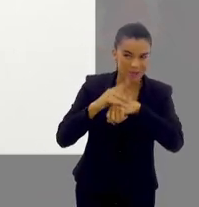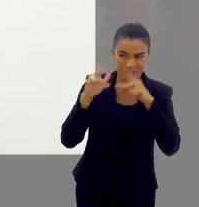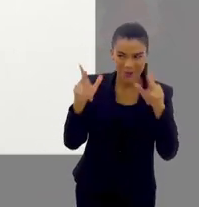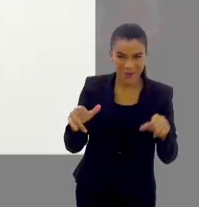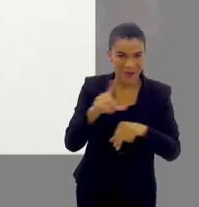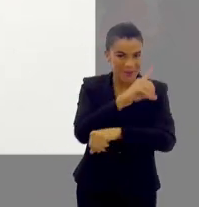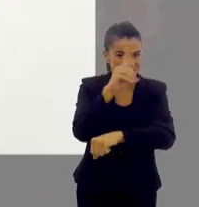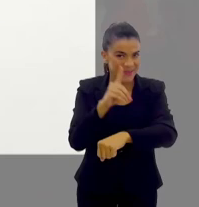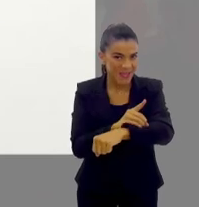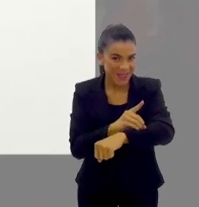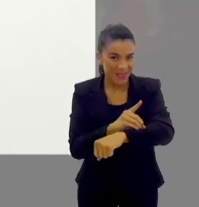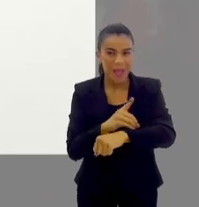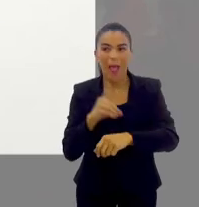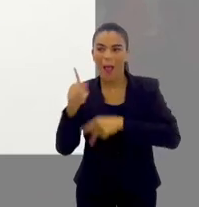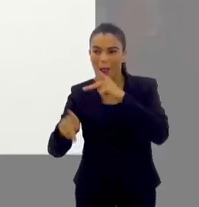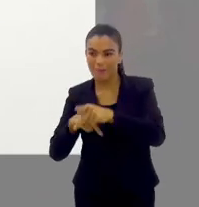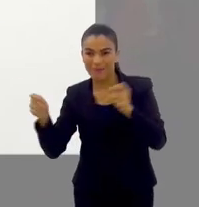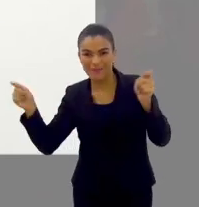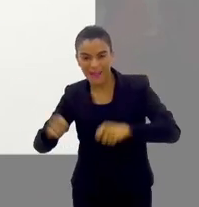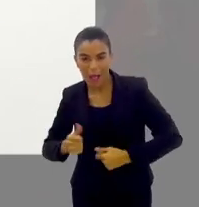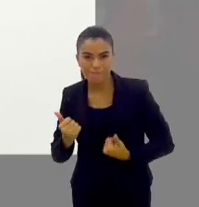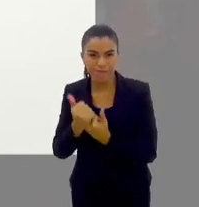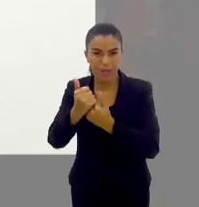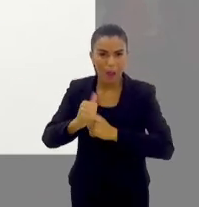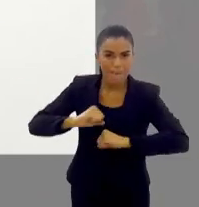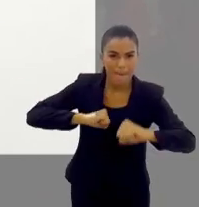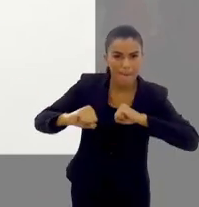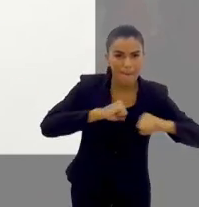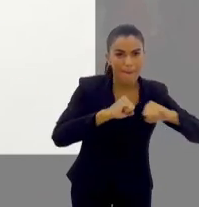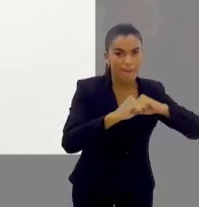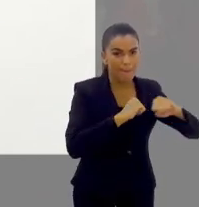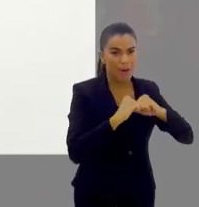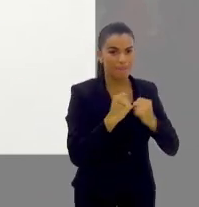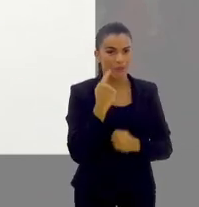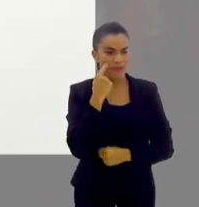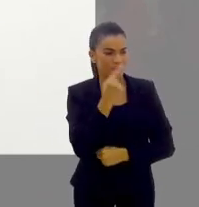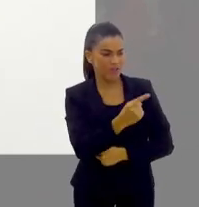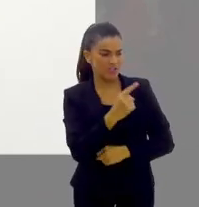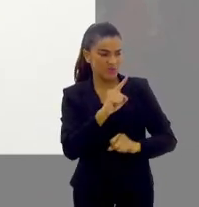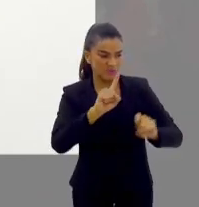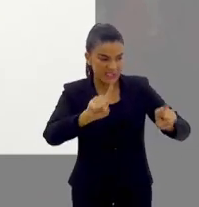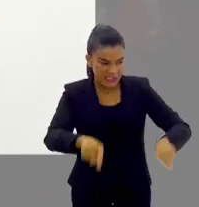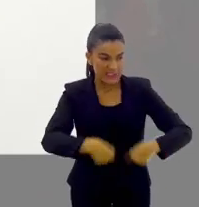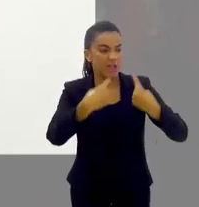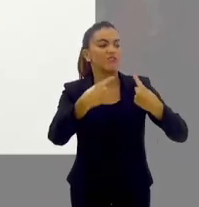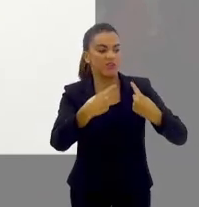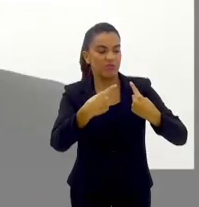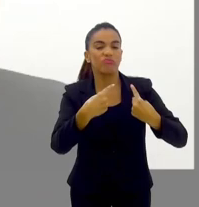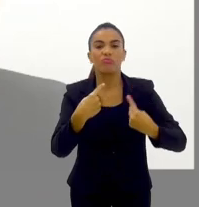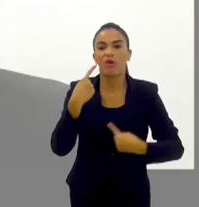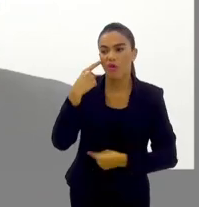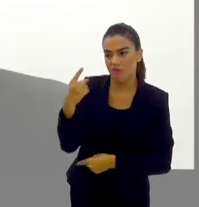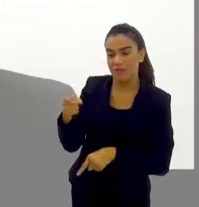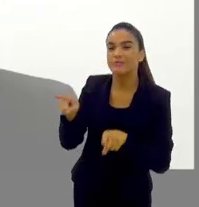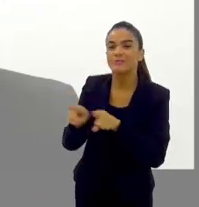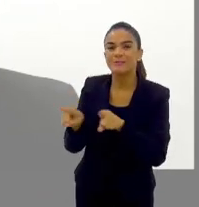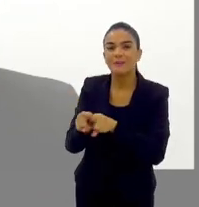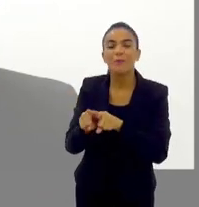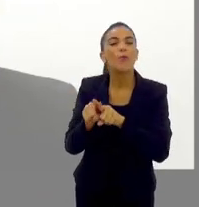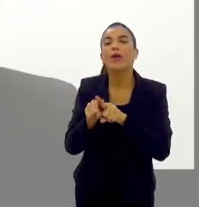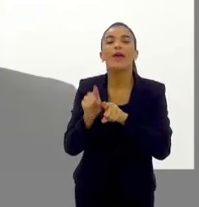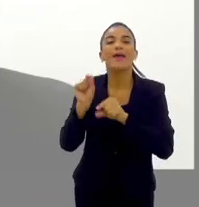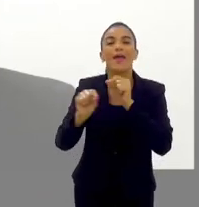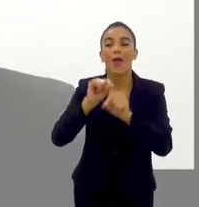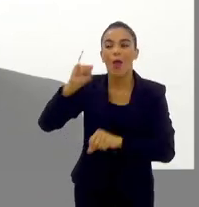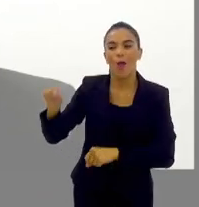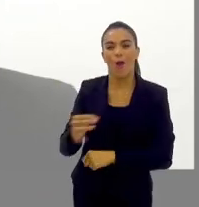tão fundamental da população no combate como é a dengue. Então, ao mesmo tempo que eu vejo como um desafio, a gente vê